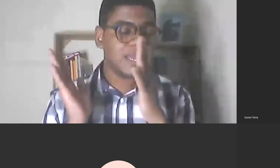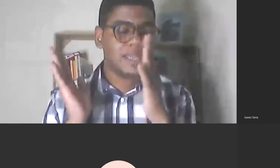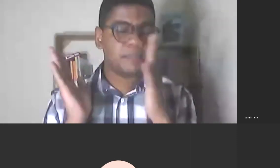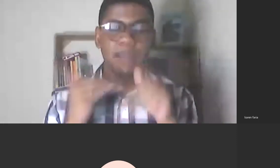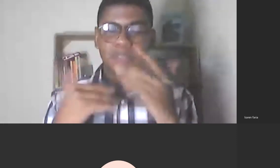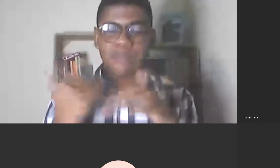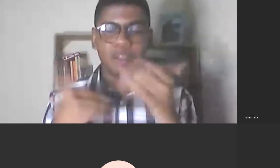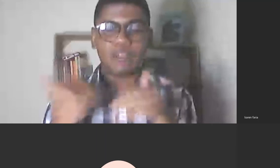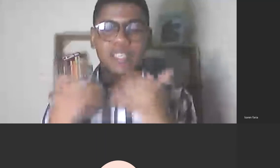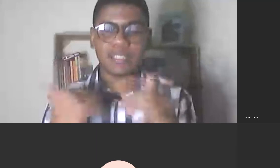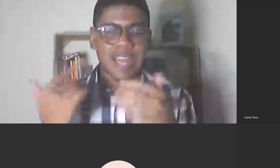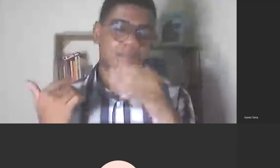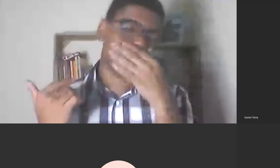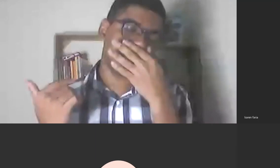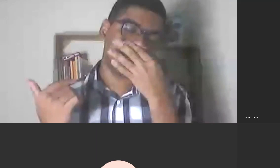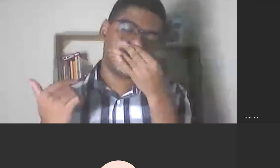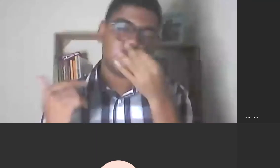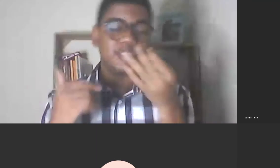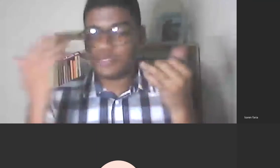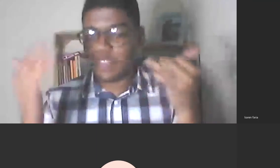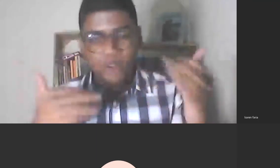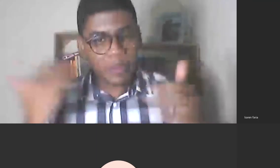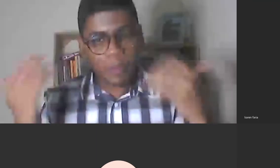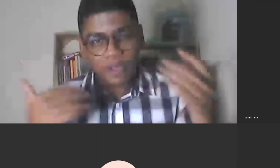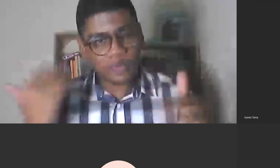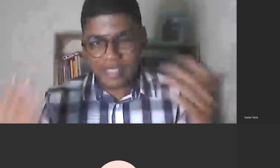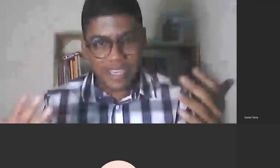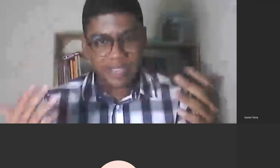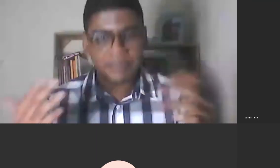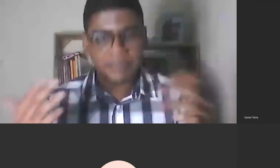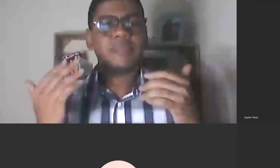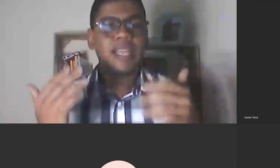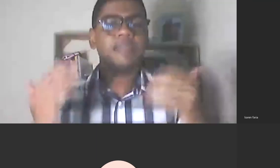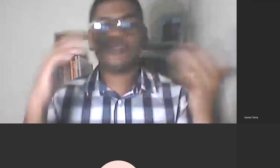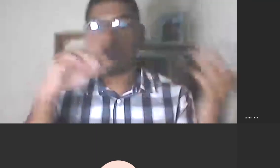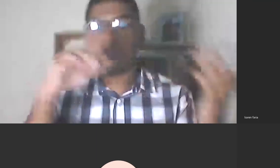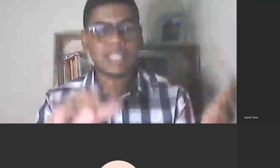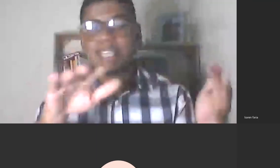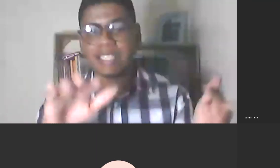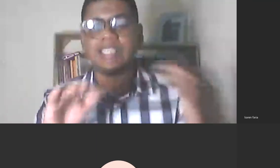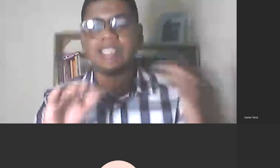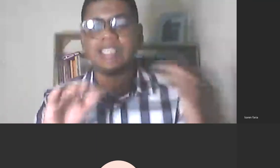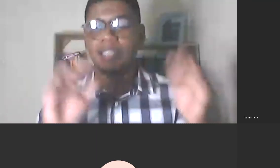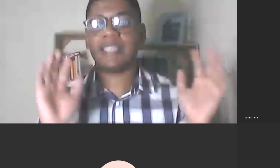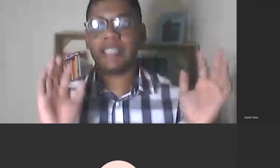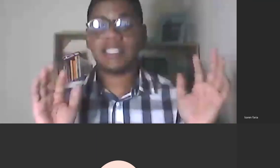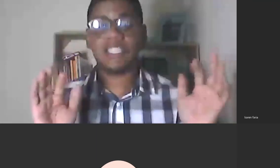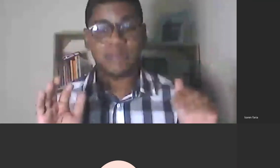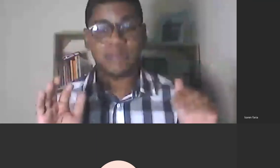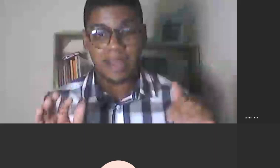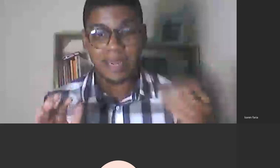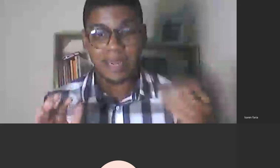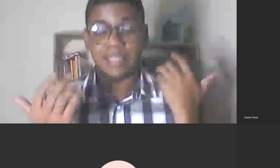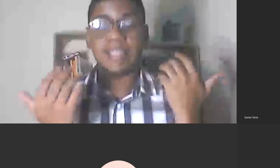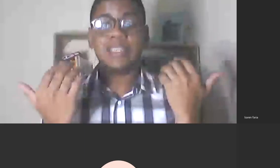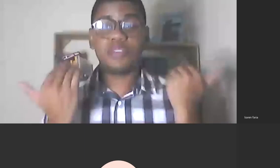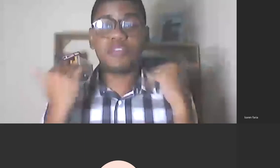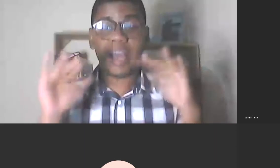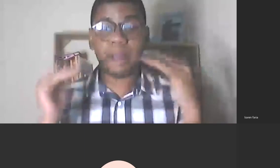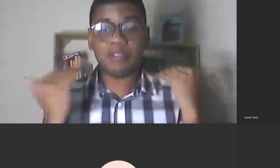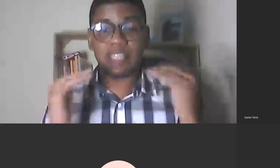E para a próxima aula eu vou tentar ver como que eu posso fazer, né? Vou tentar seguir essa dica de